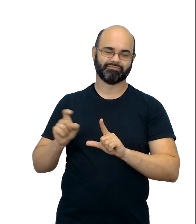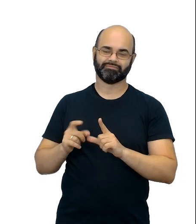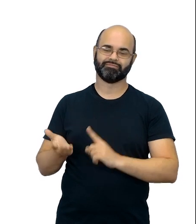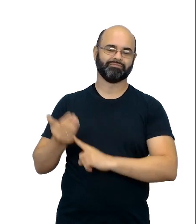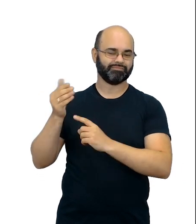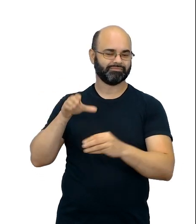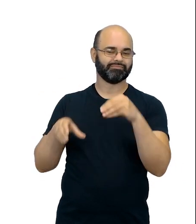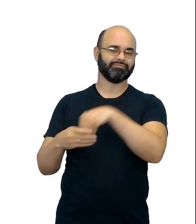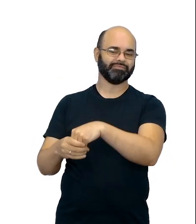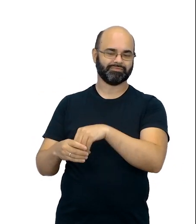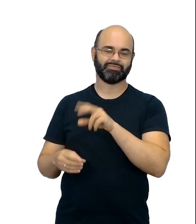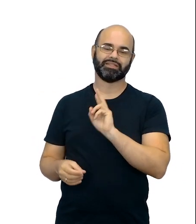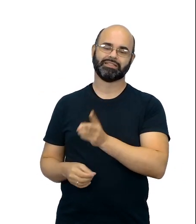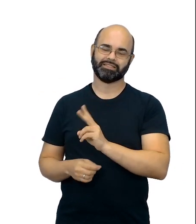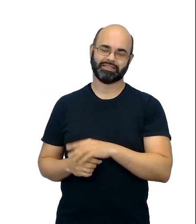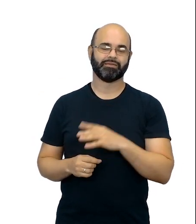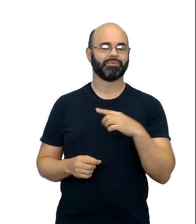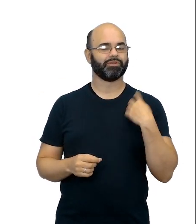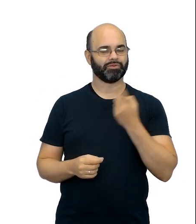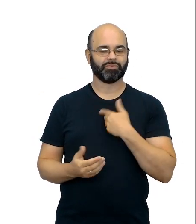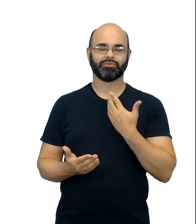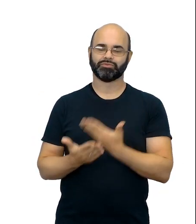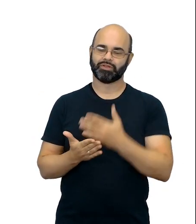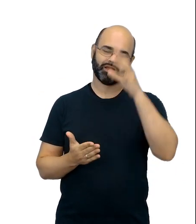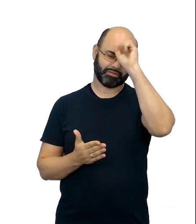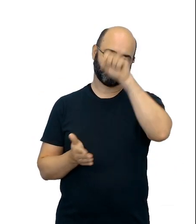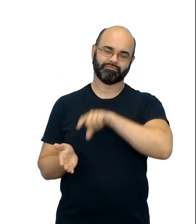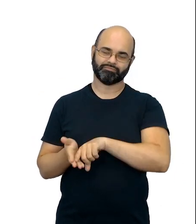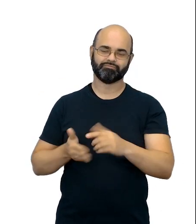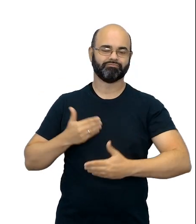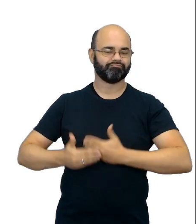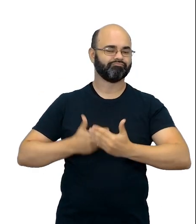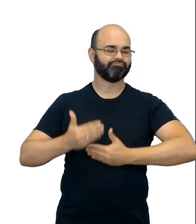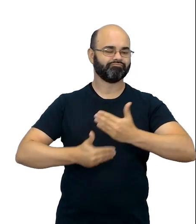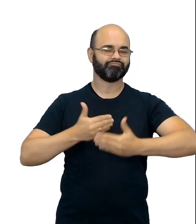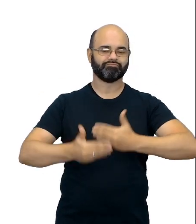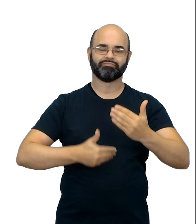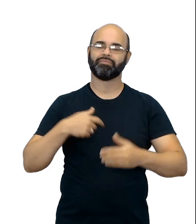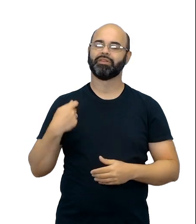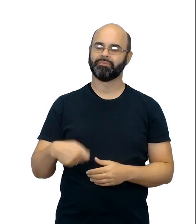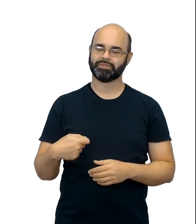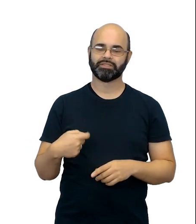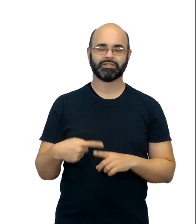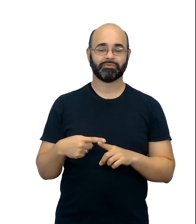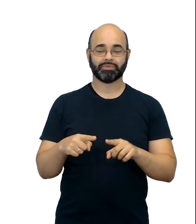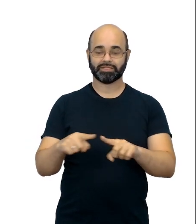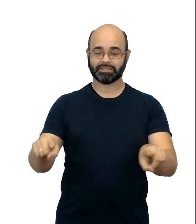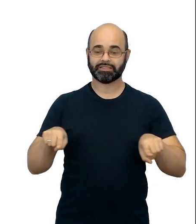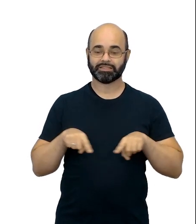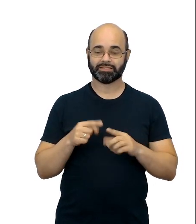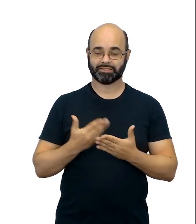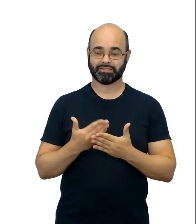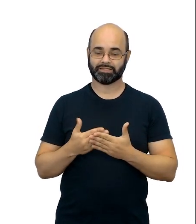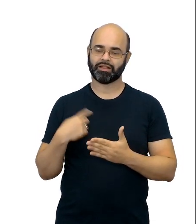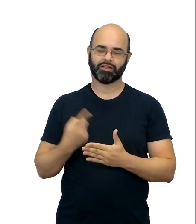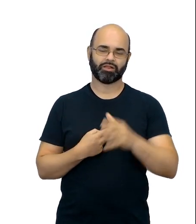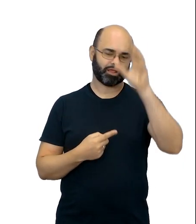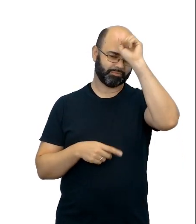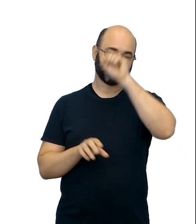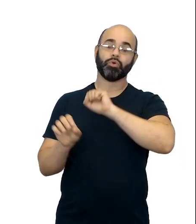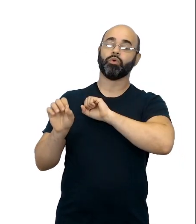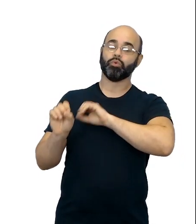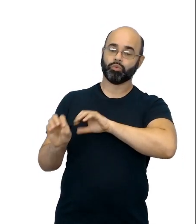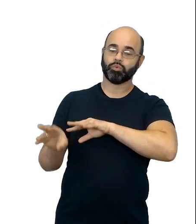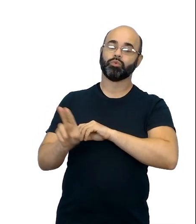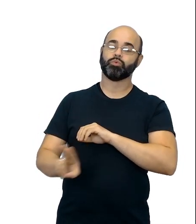também, cada vez mais, avançar nos estudos e pesquisas, para podermos também utilizá-las em sala de aula, em detrimento